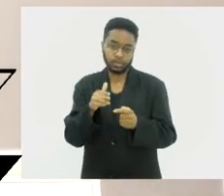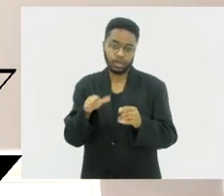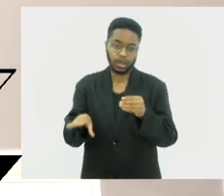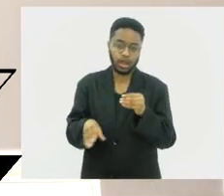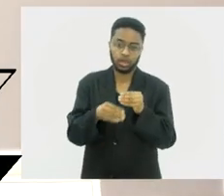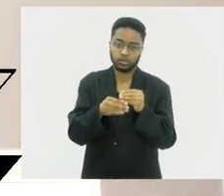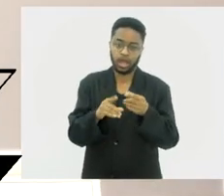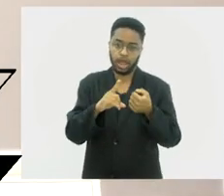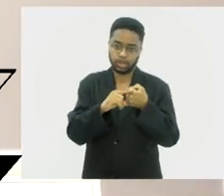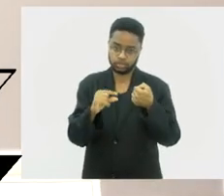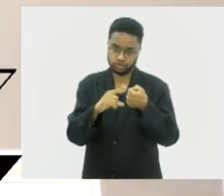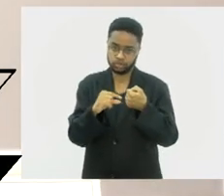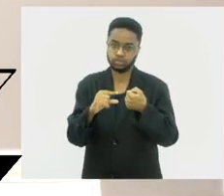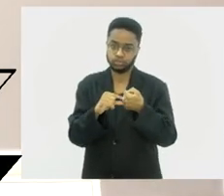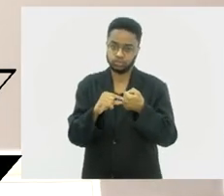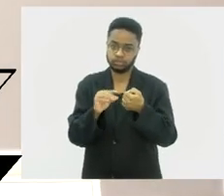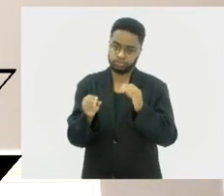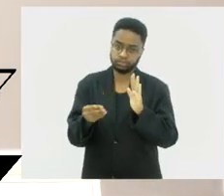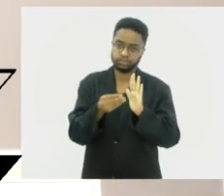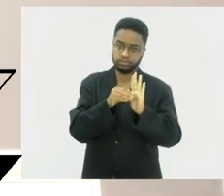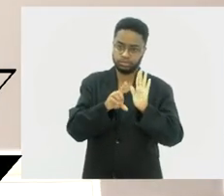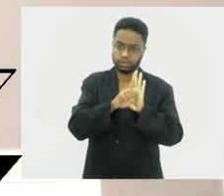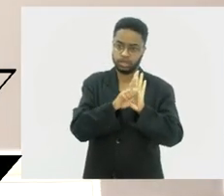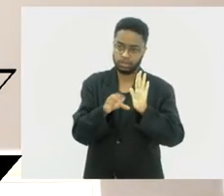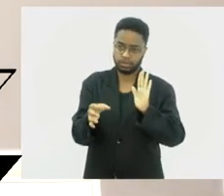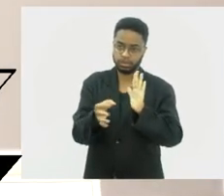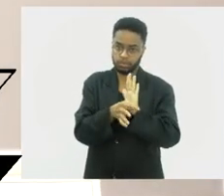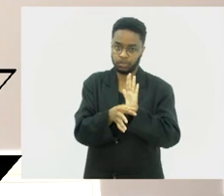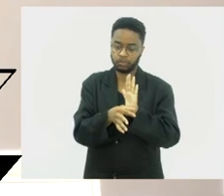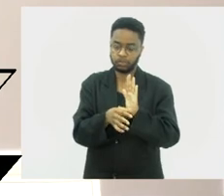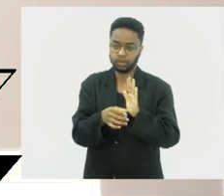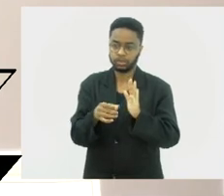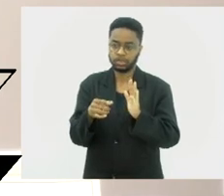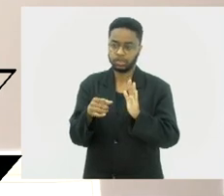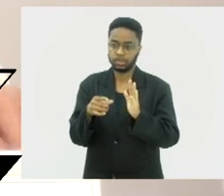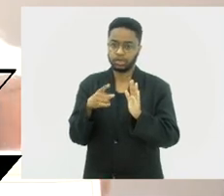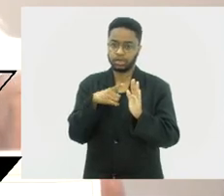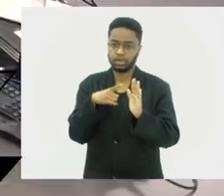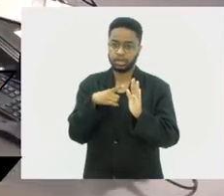adicionando artigos a essa, do Código.